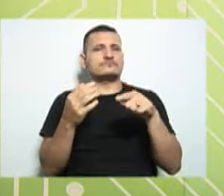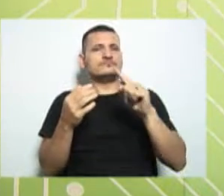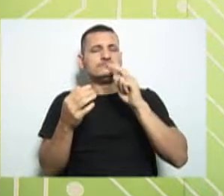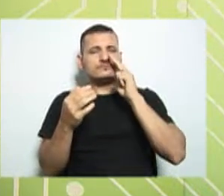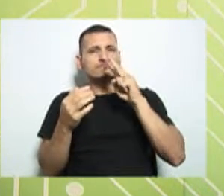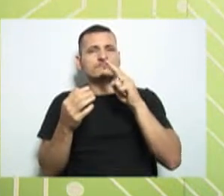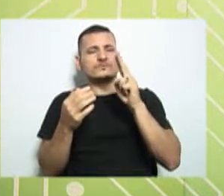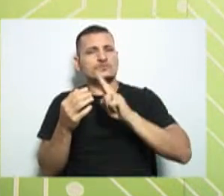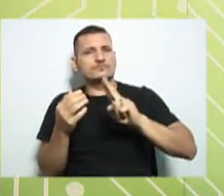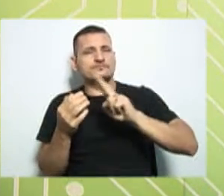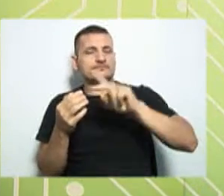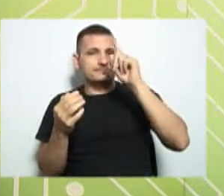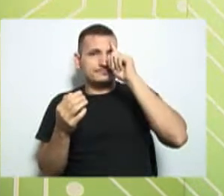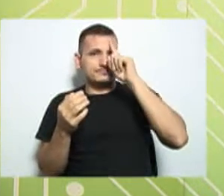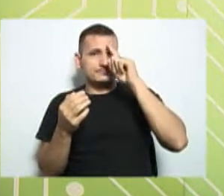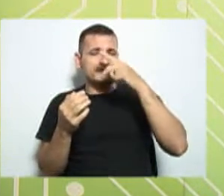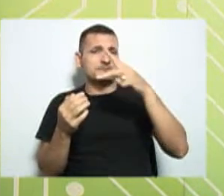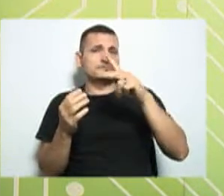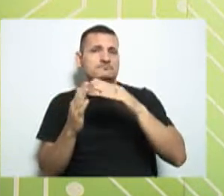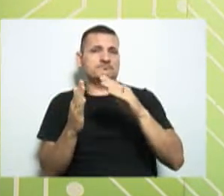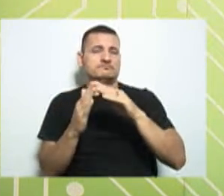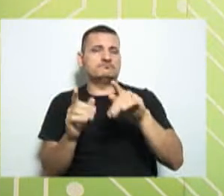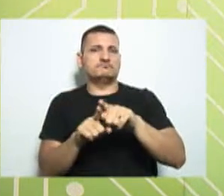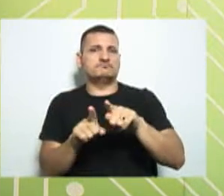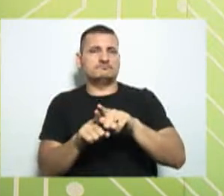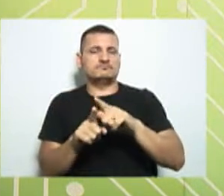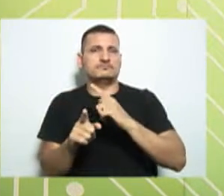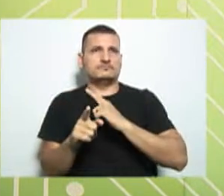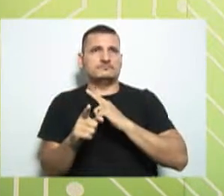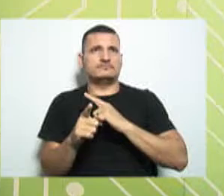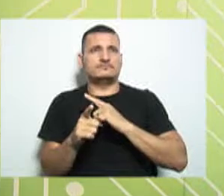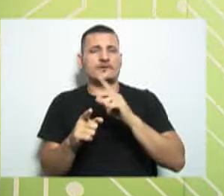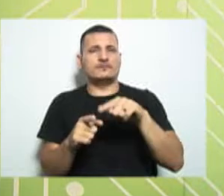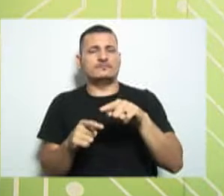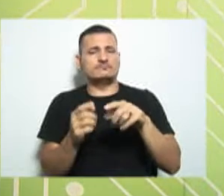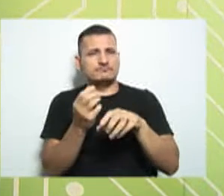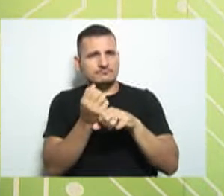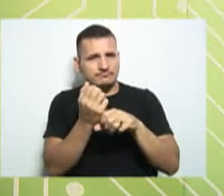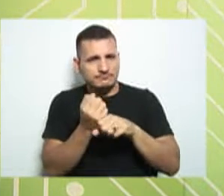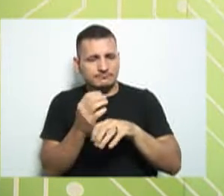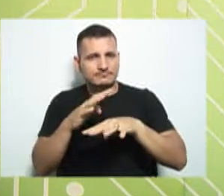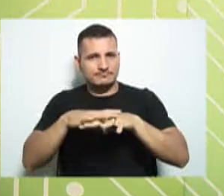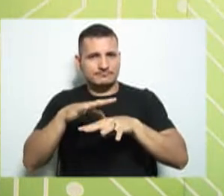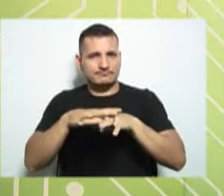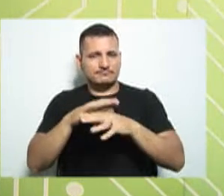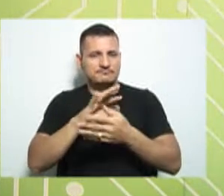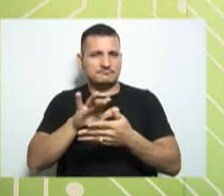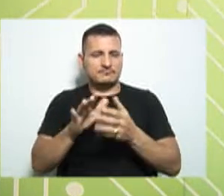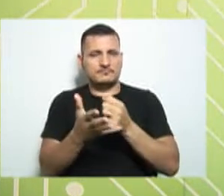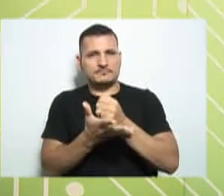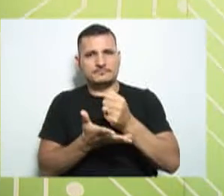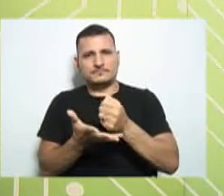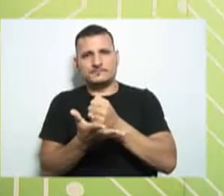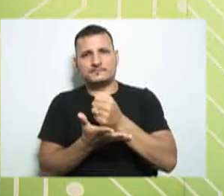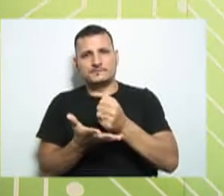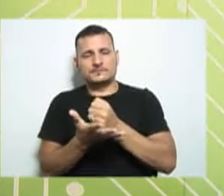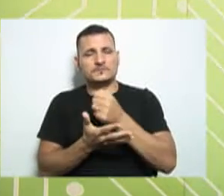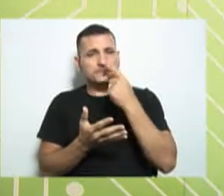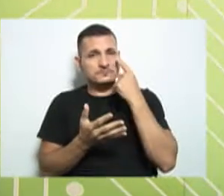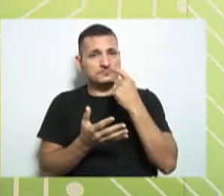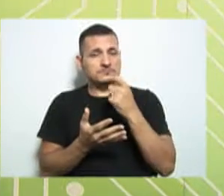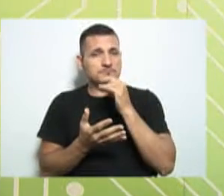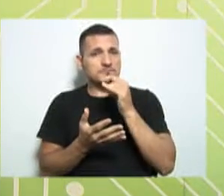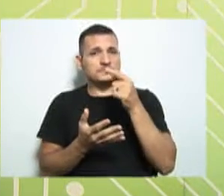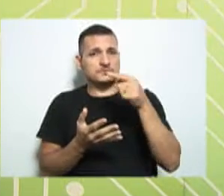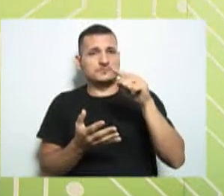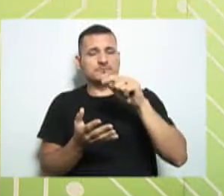dia a dia, até mesmo na casa de vocês. São cálculos, mas são cálculos básicos, bem interessante, que vocês, quando estiverem preenchendo